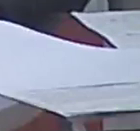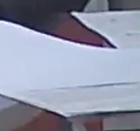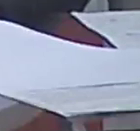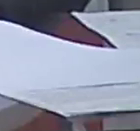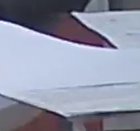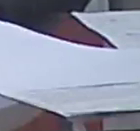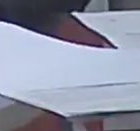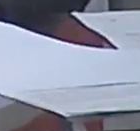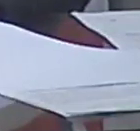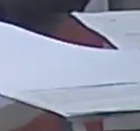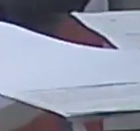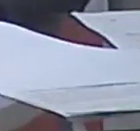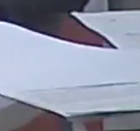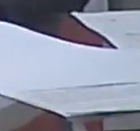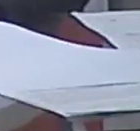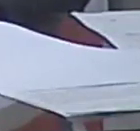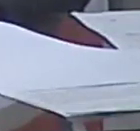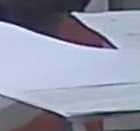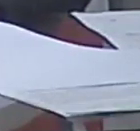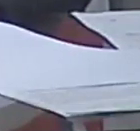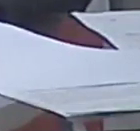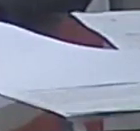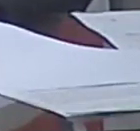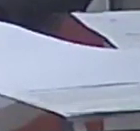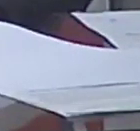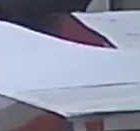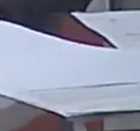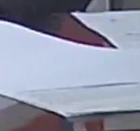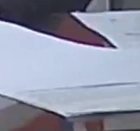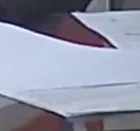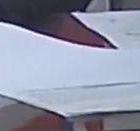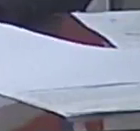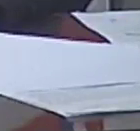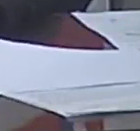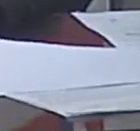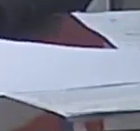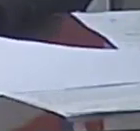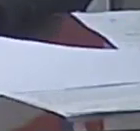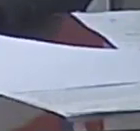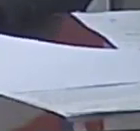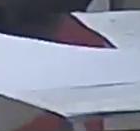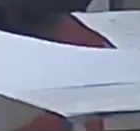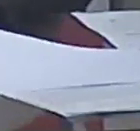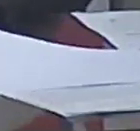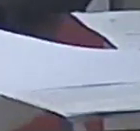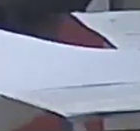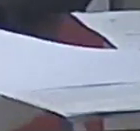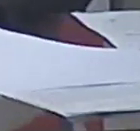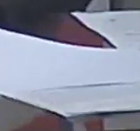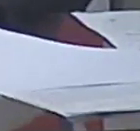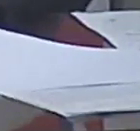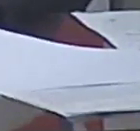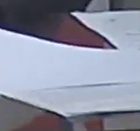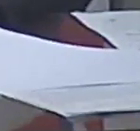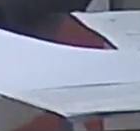Encarnação, pelo belíssimo trabalho desenvolvido na Casa de Apoio de Barretos. Indicação 565-2019, indica o deputado